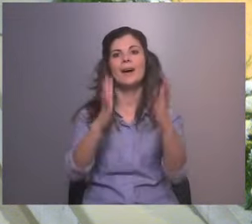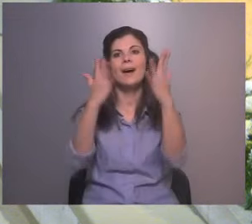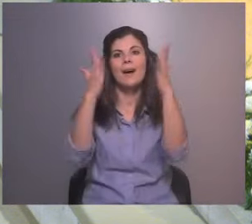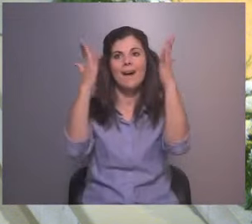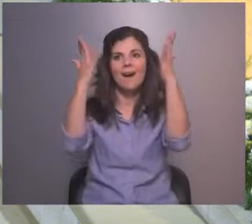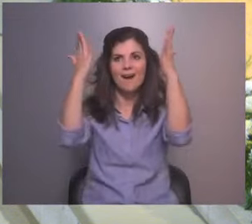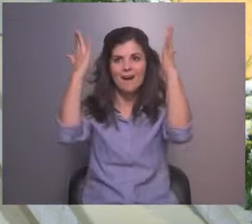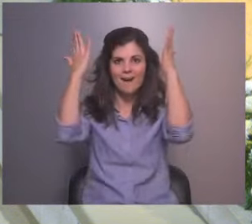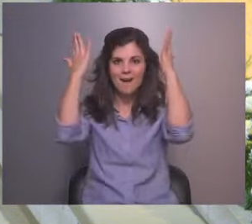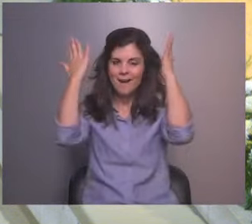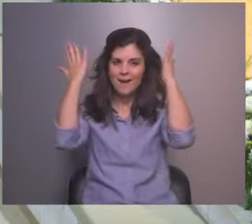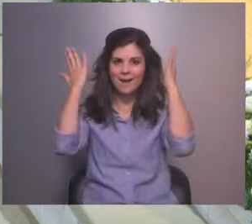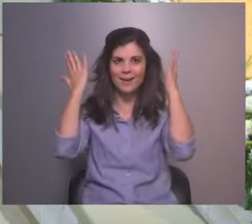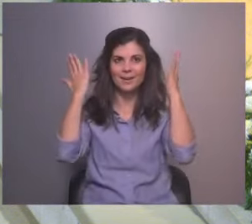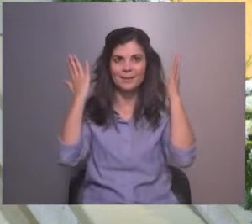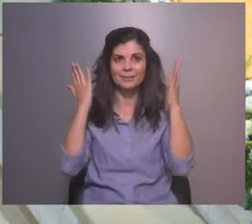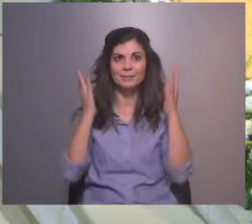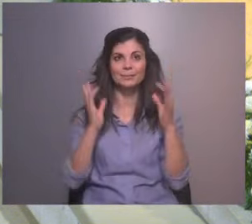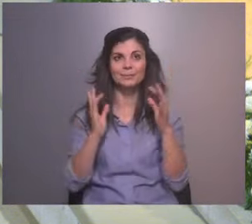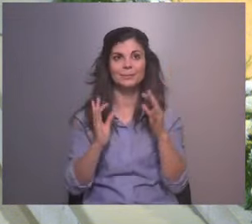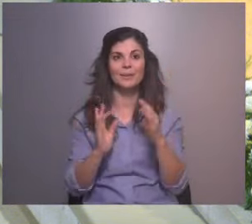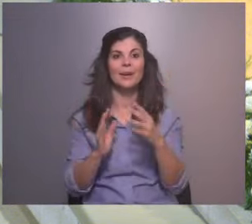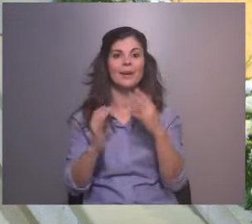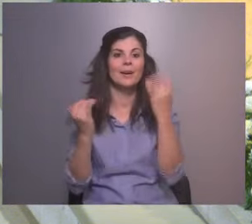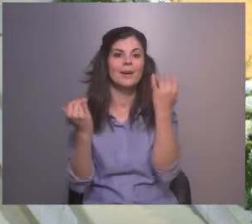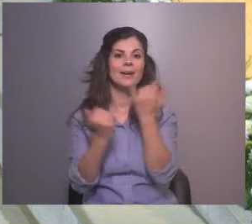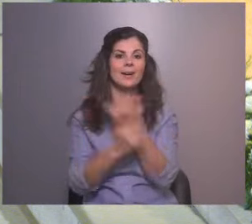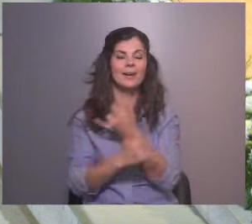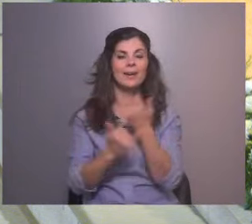viver.